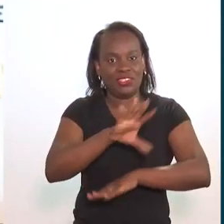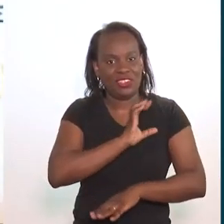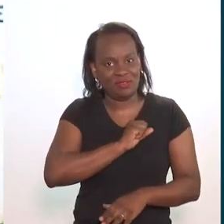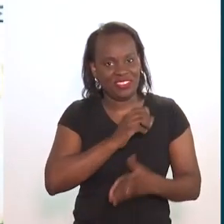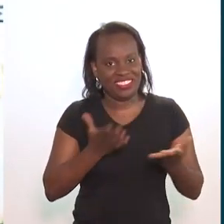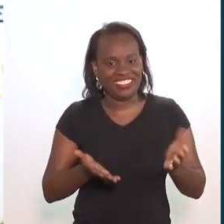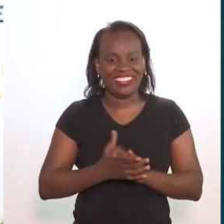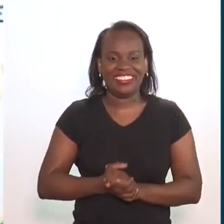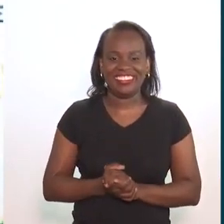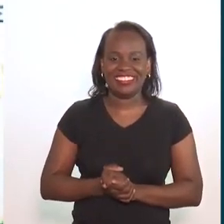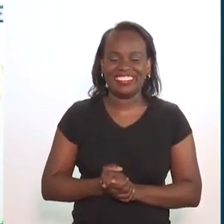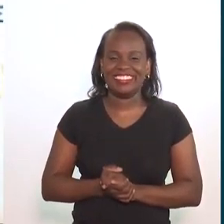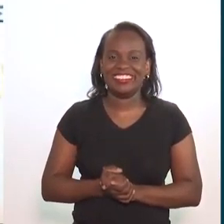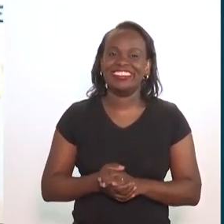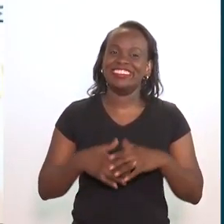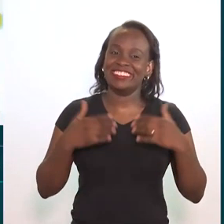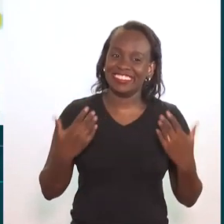do Amor.